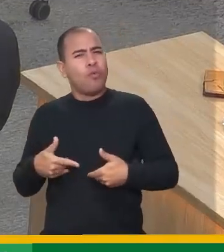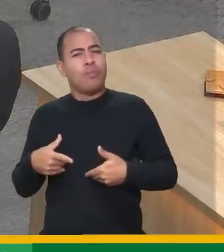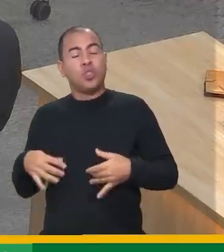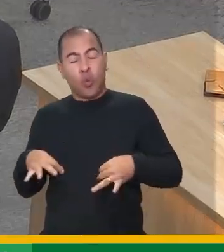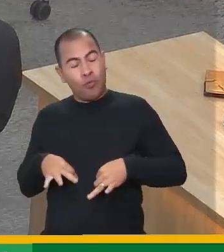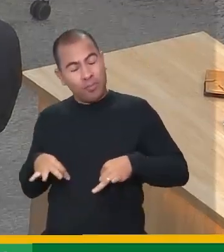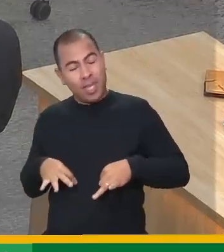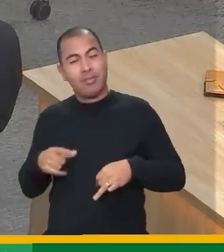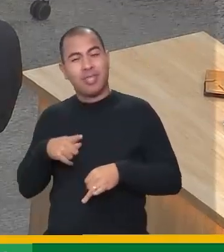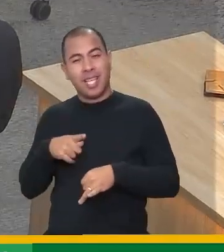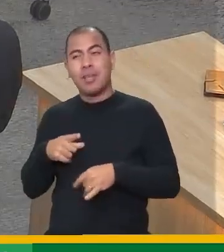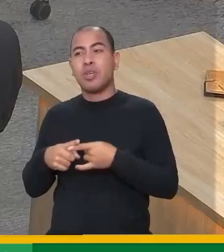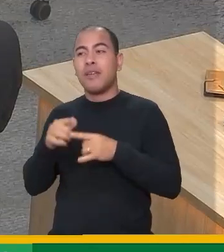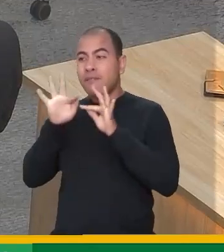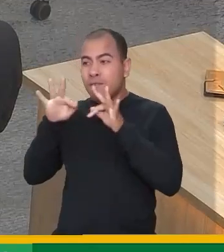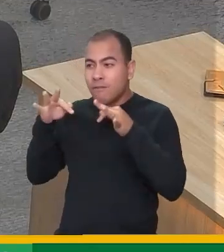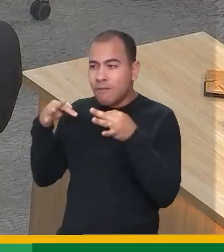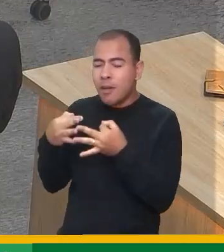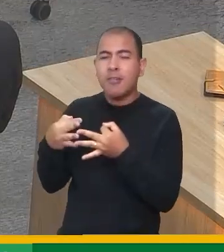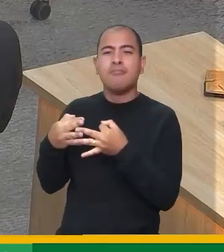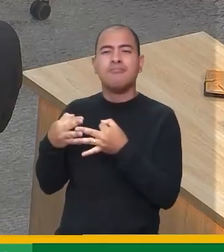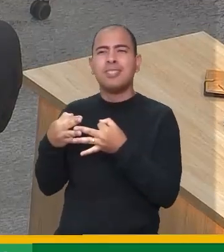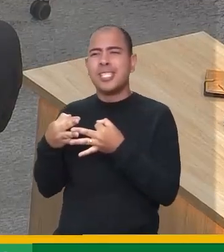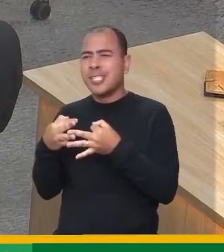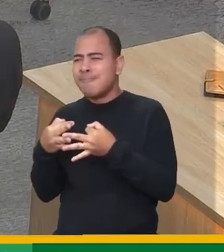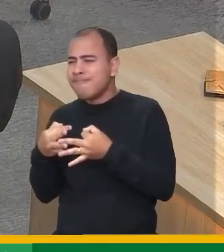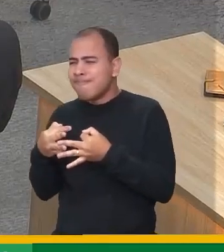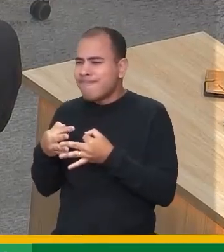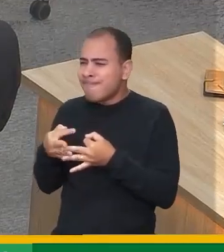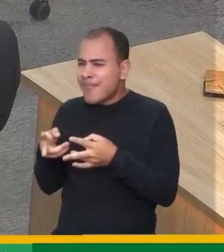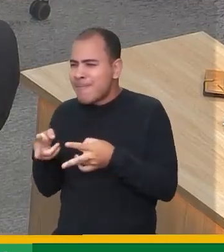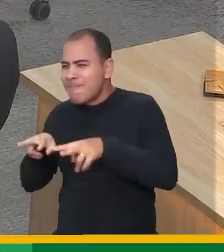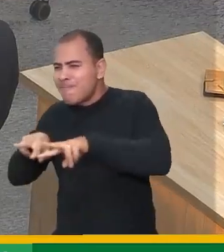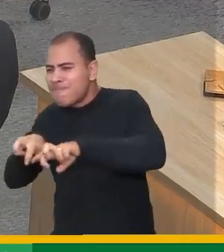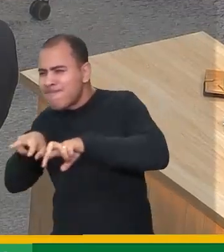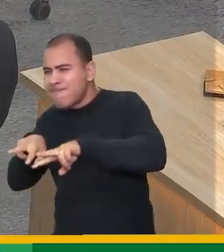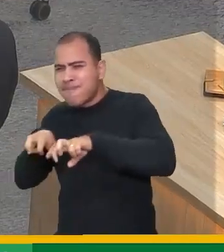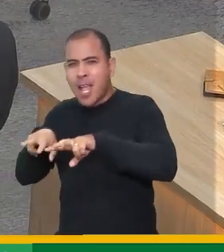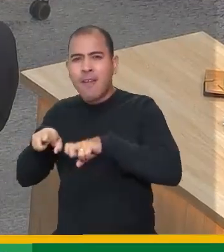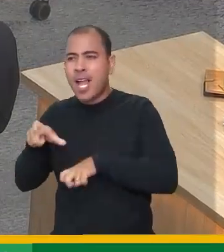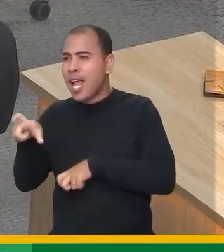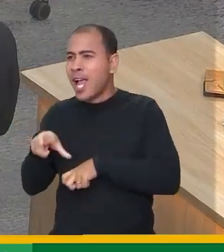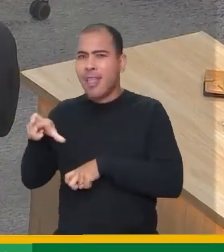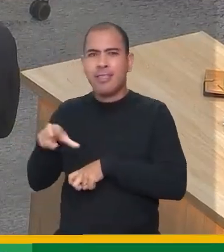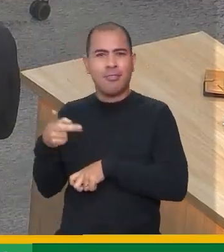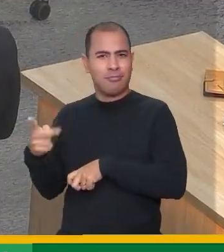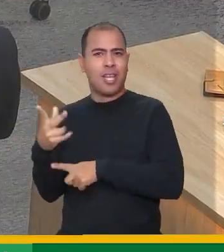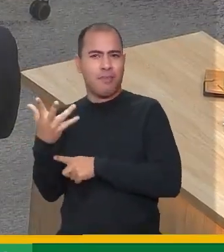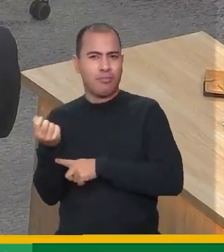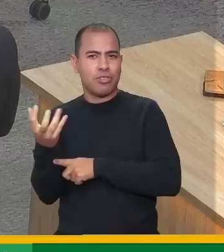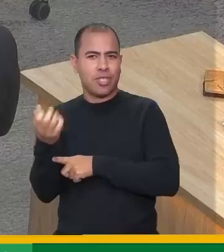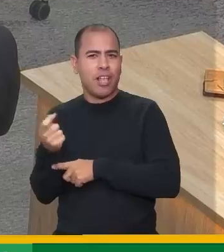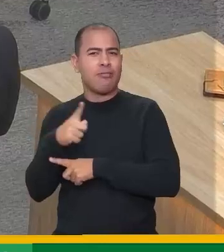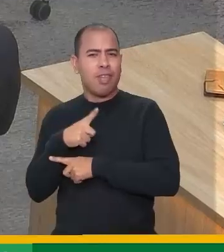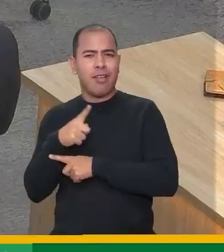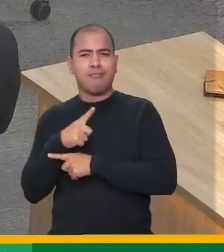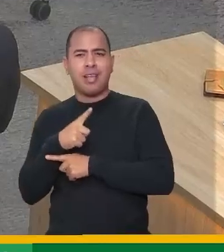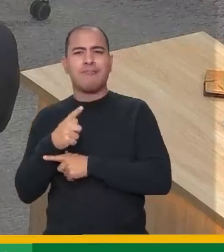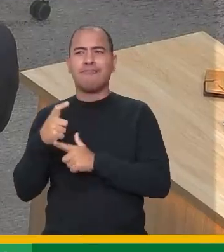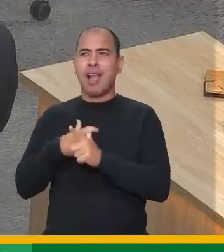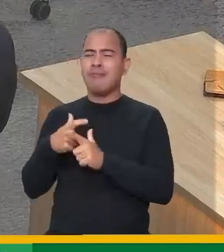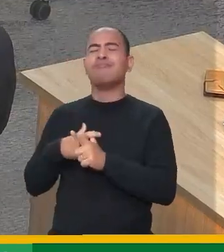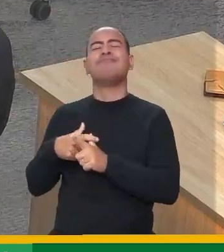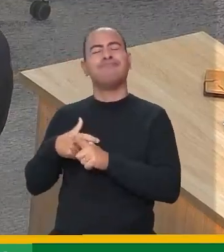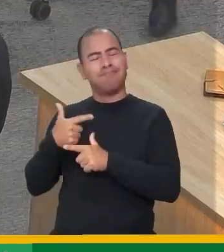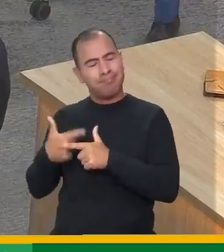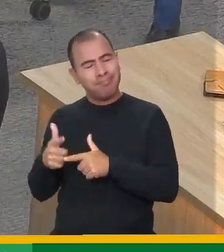acabam usufruindo indevidamente do seu cartão de aposentado para contrair empréstimos e outras questões